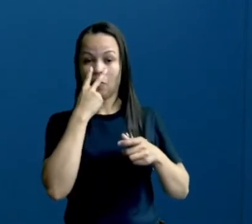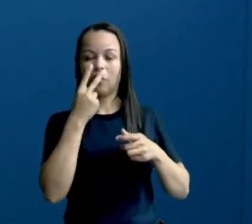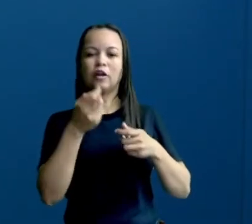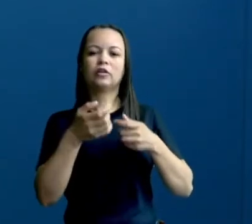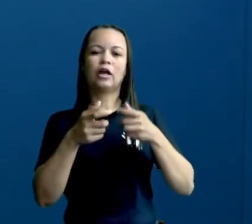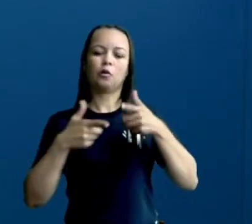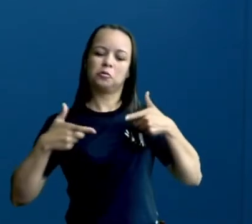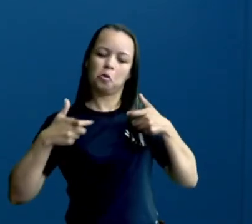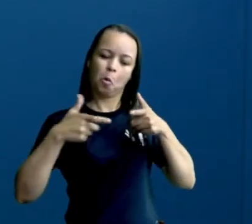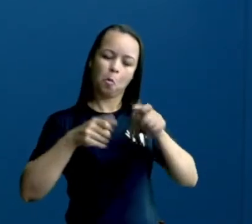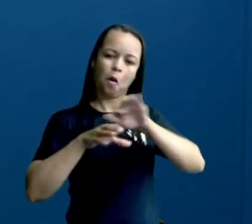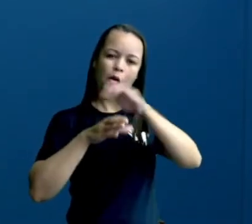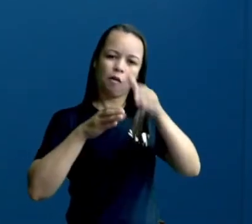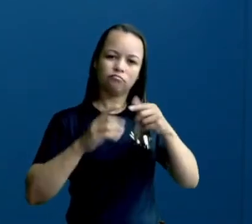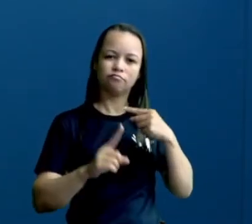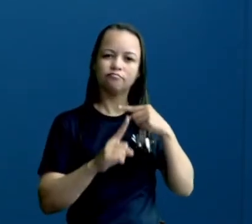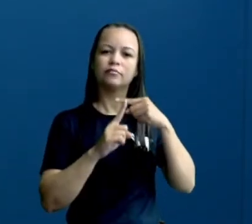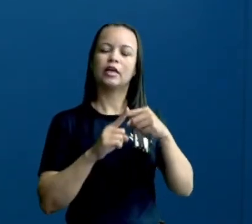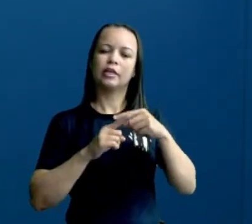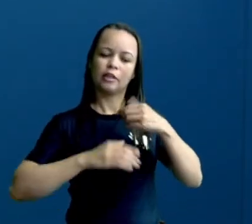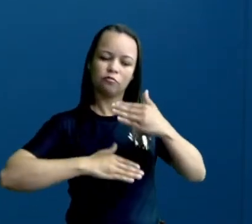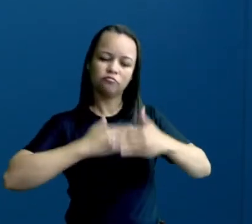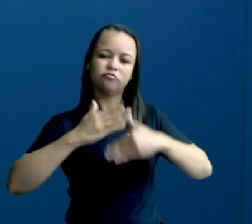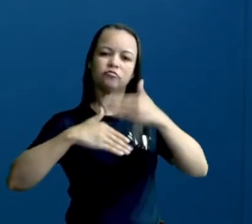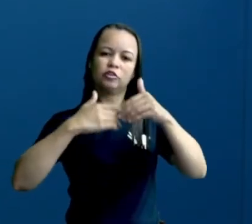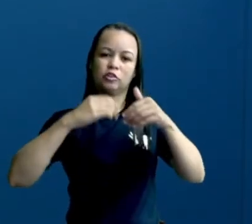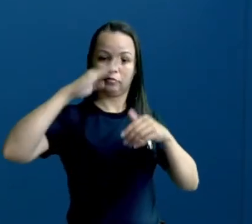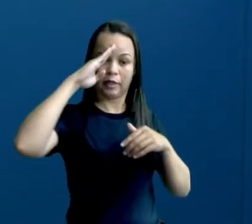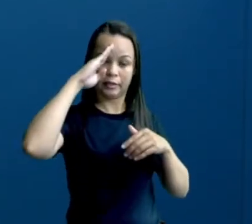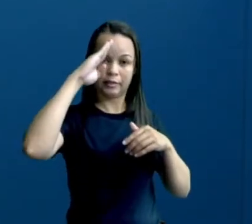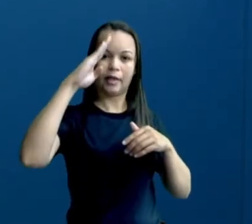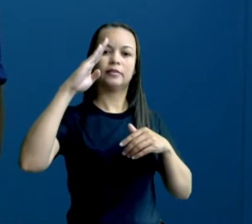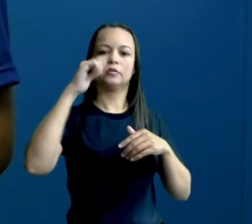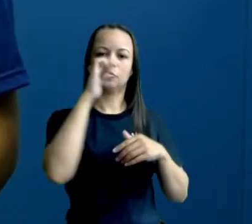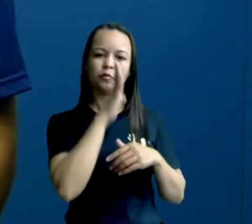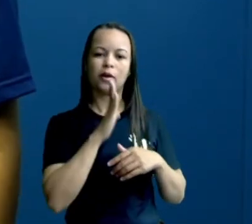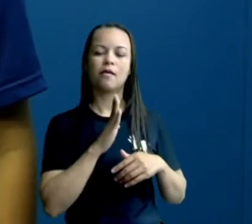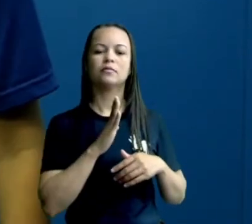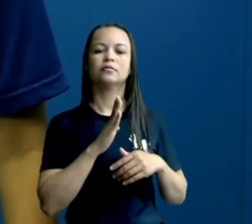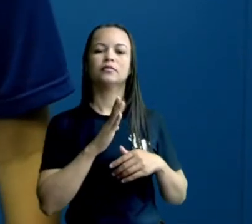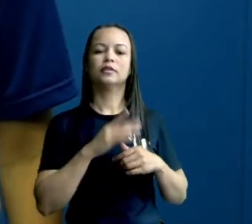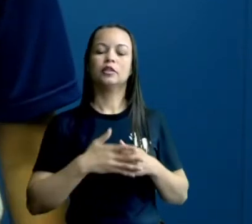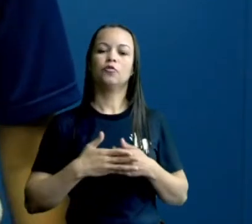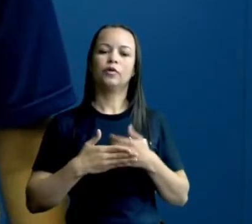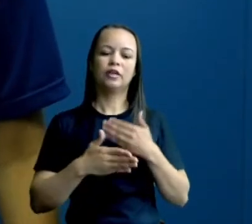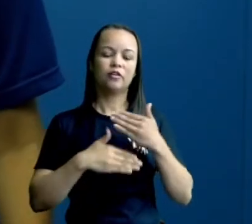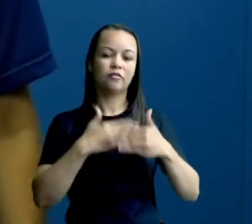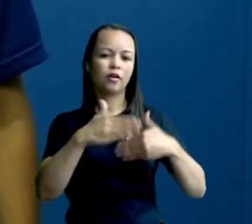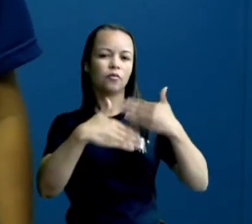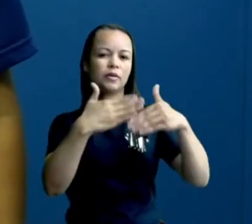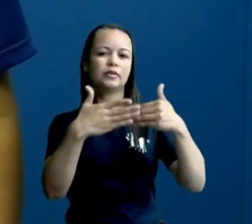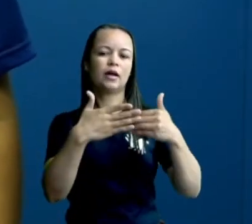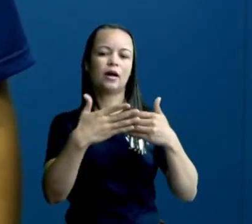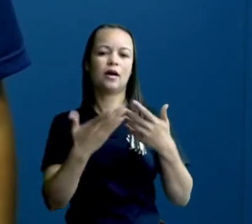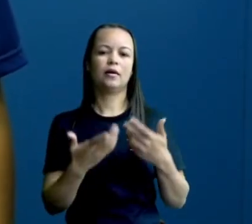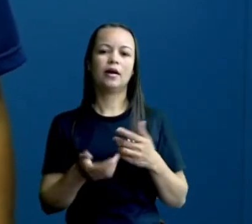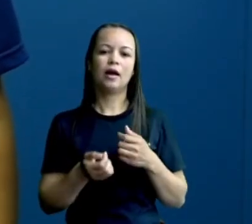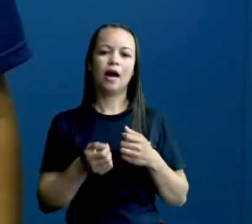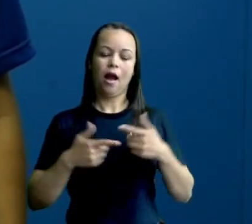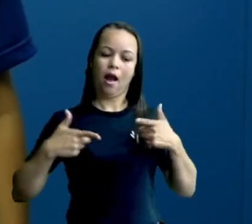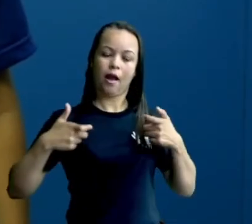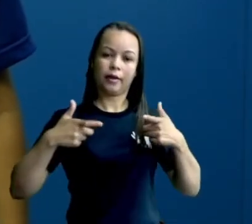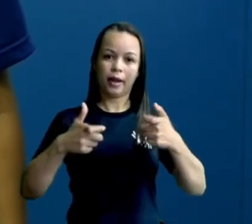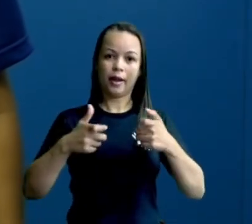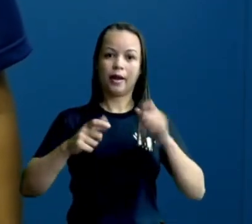foi uma batalha que veio, ó, a germinar o exército brasileiro, que veio também a preceder a Guerra